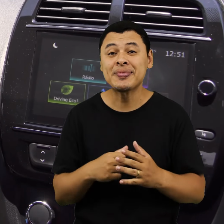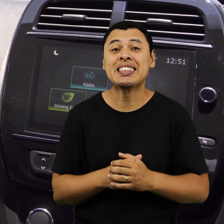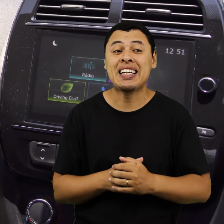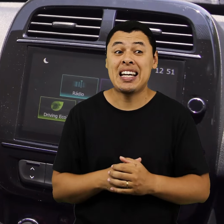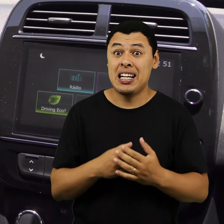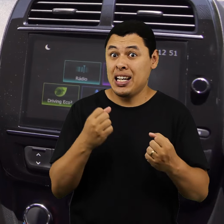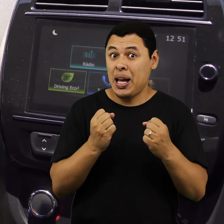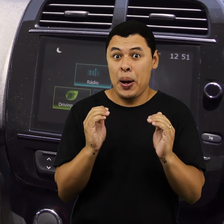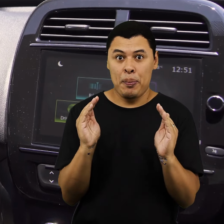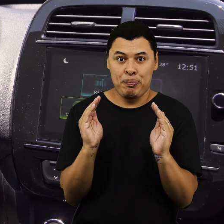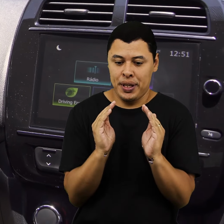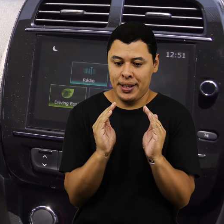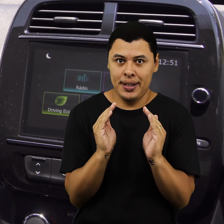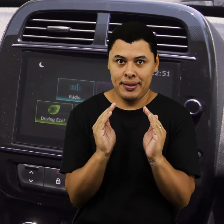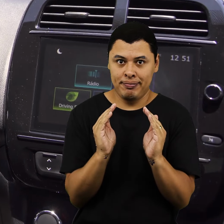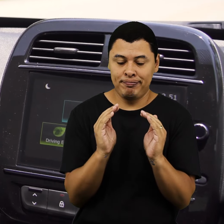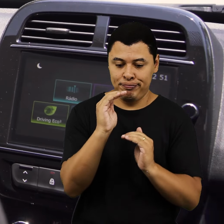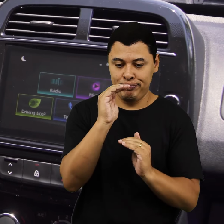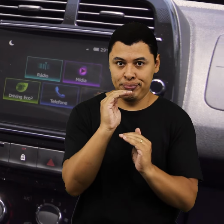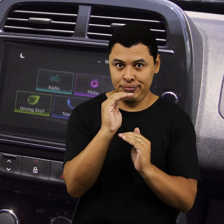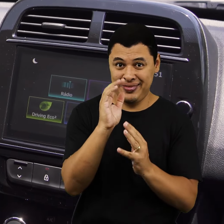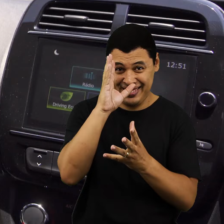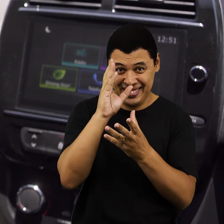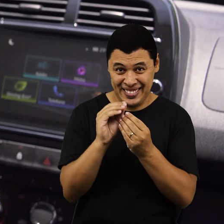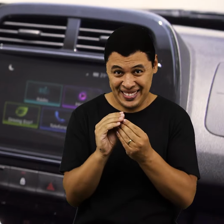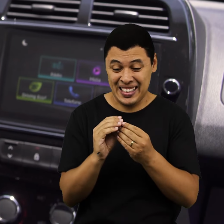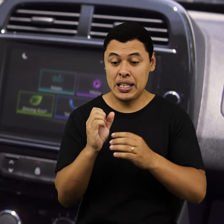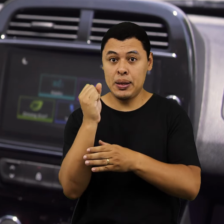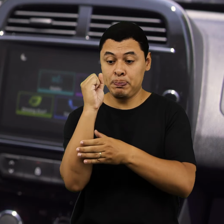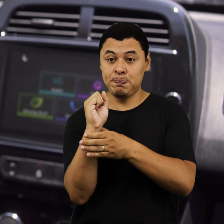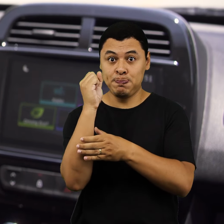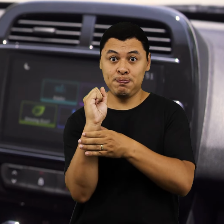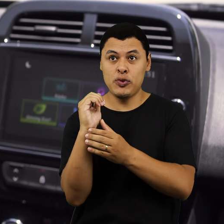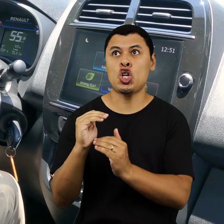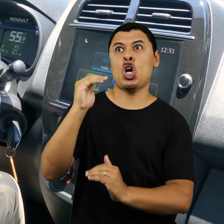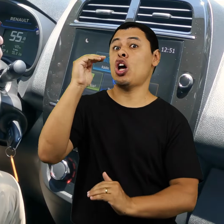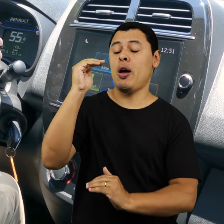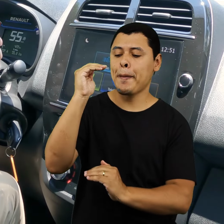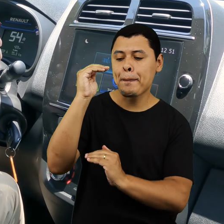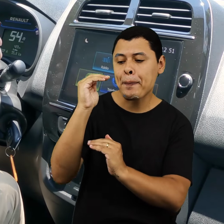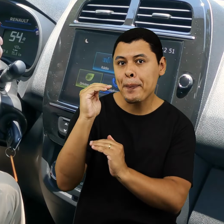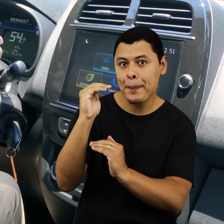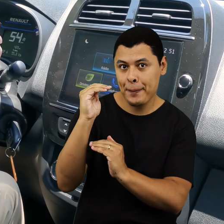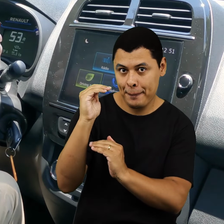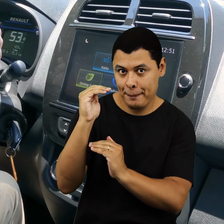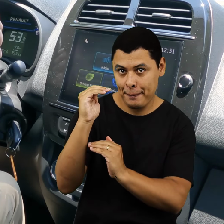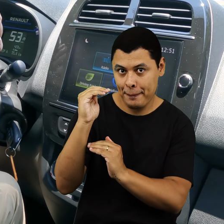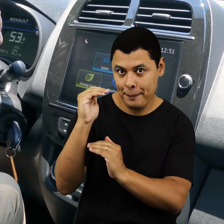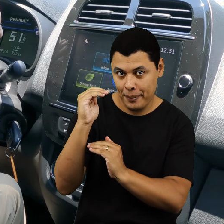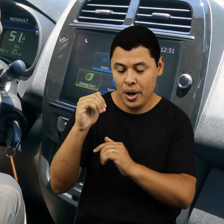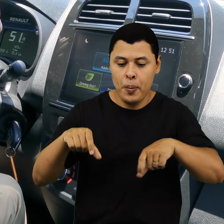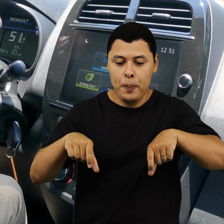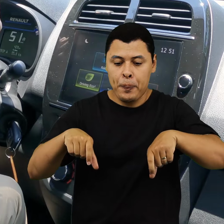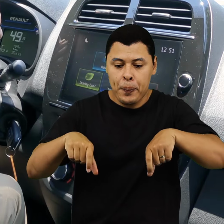é um carro muito pequeno, o que significa que o curso de suspensão dele também é curto. Enquanto você está